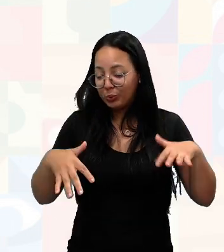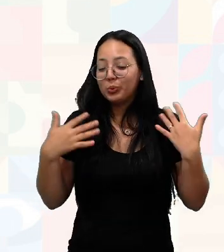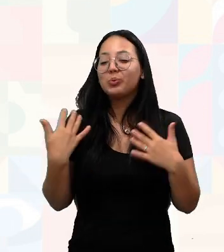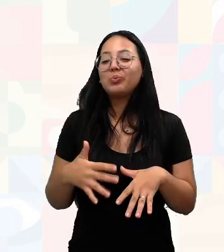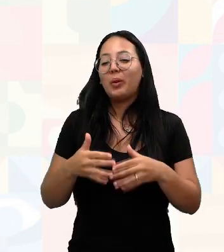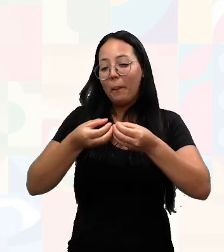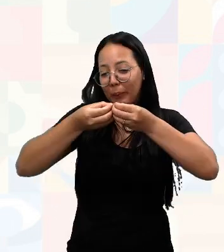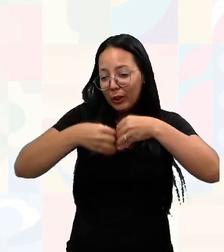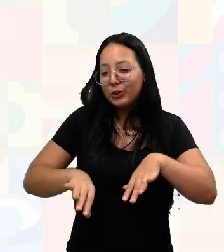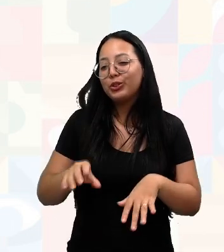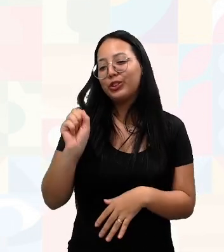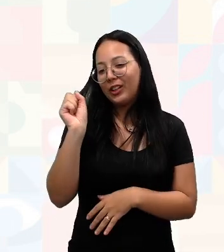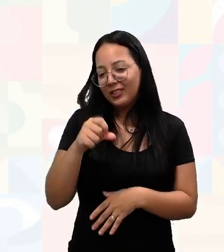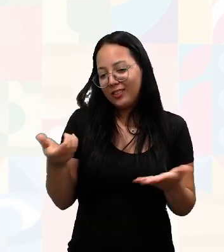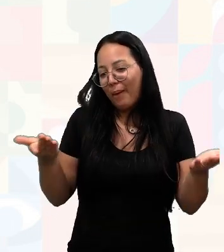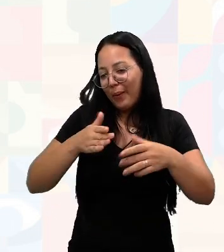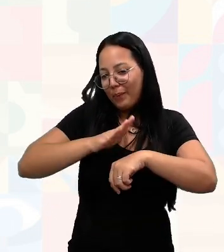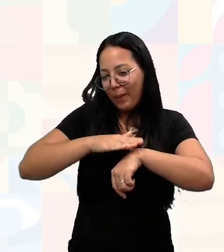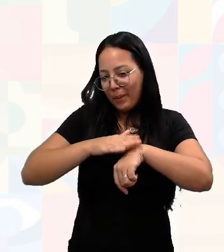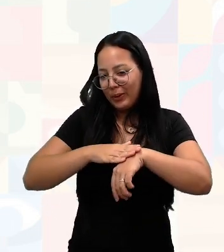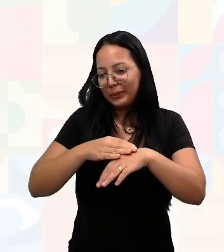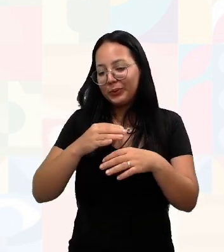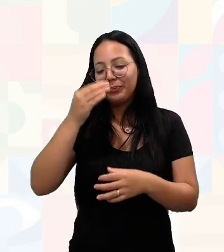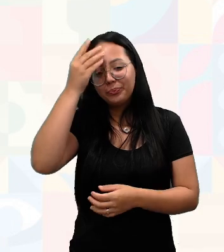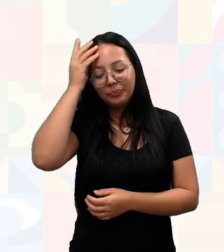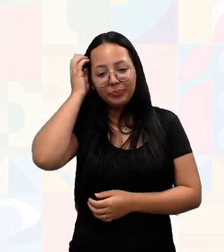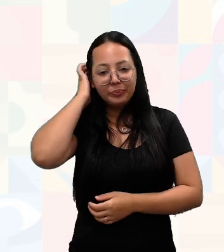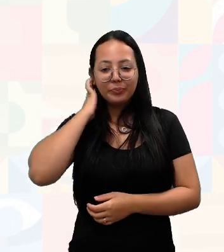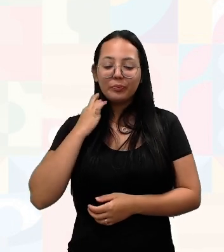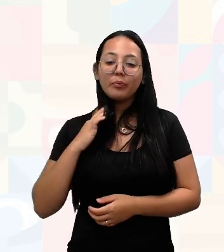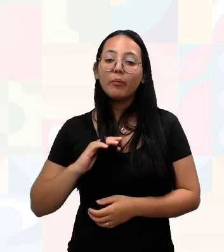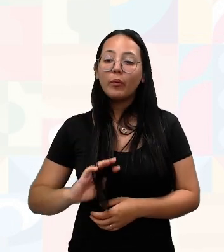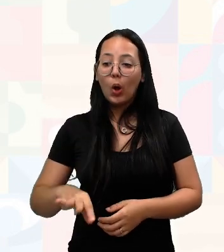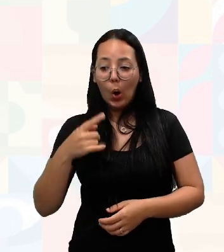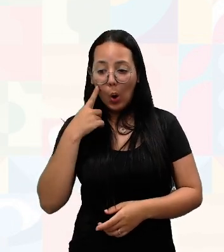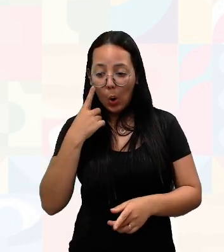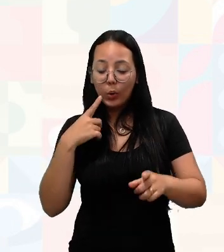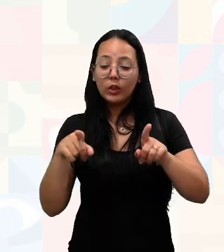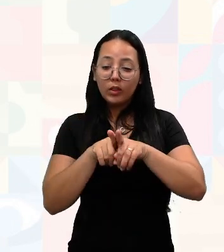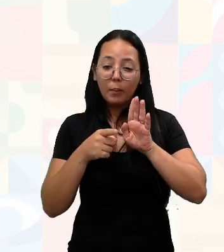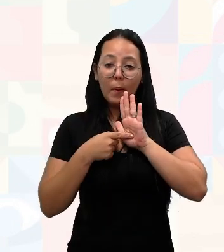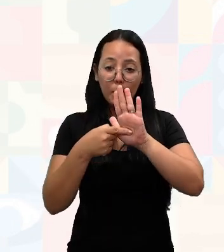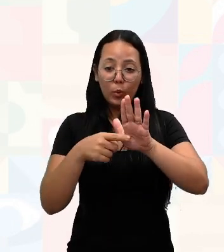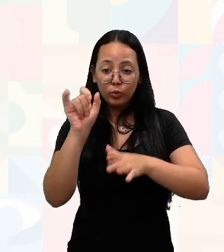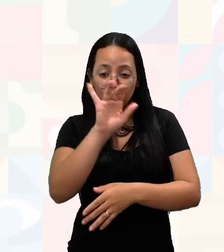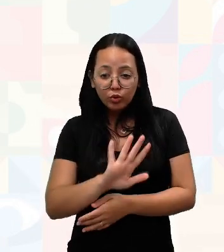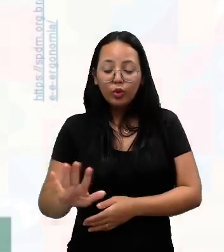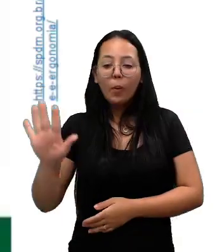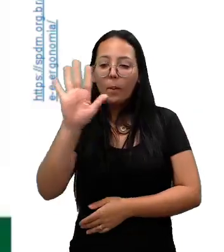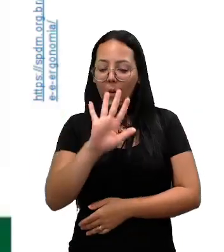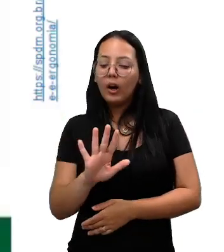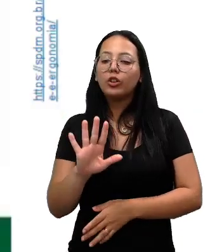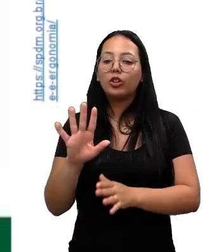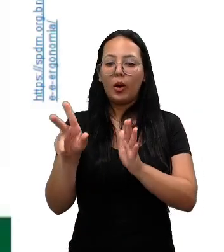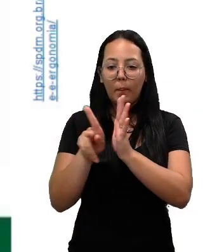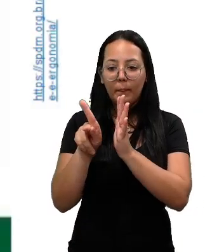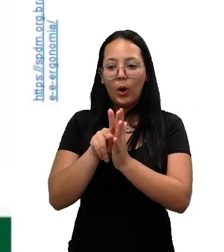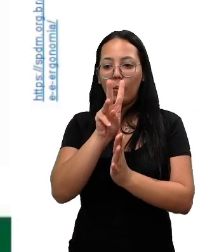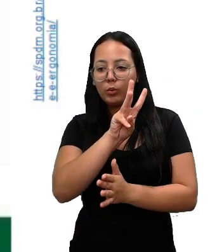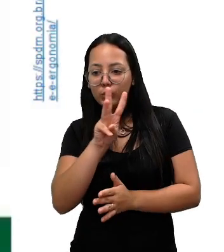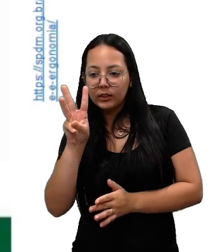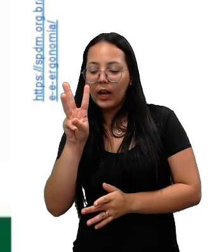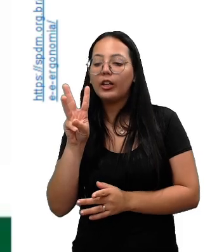da atualidade, digamos assim, tá? Trago aqui, né, uma imagem disponibilizada no site